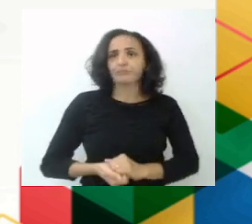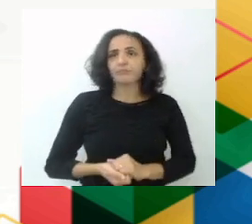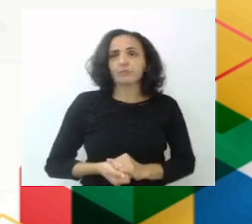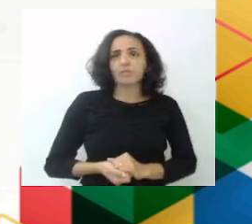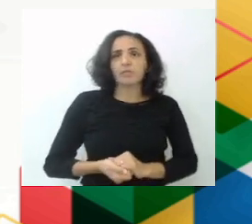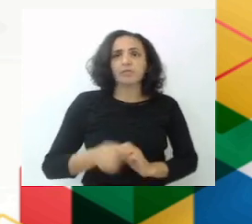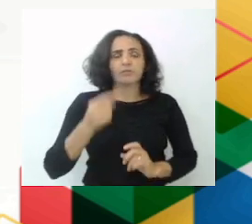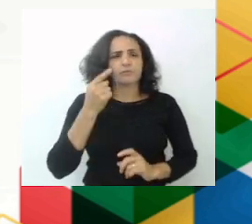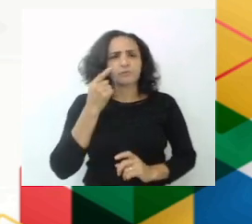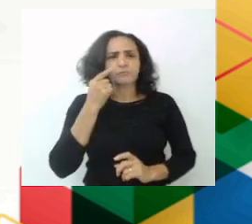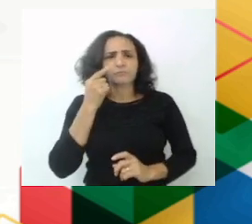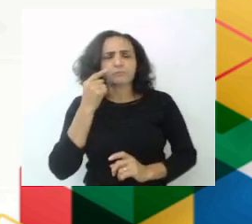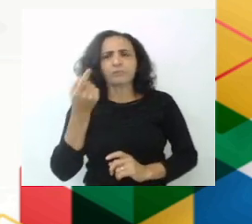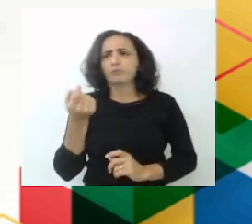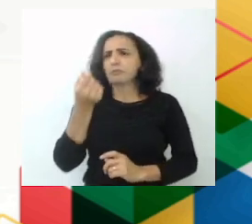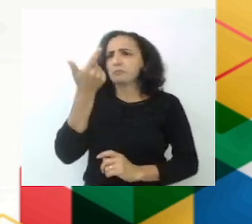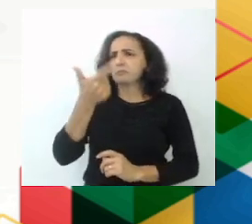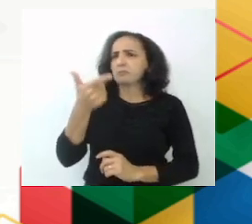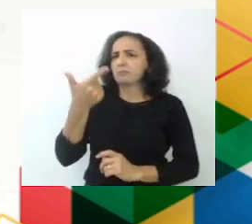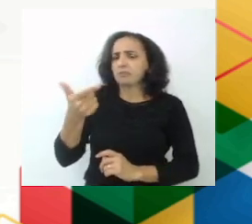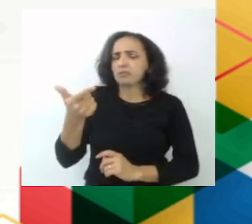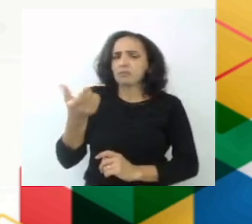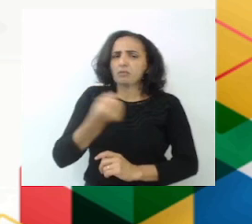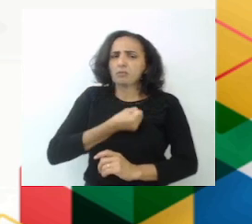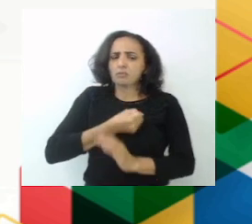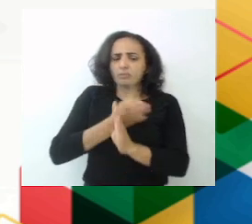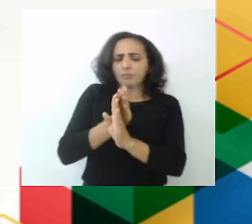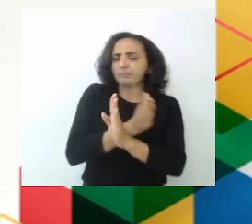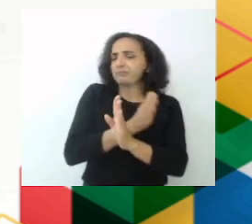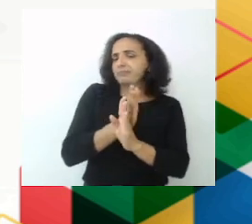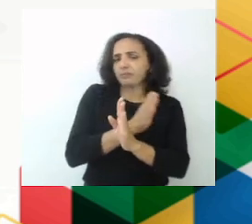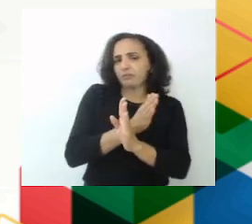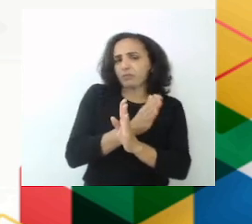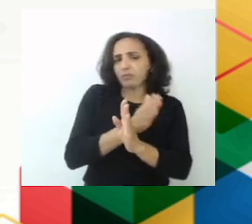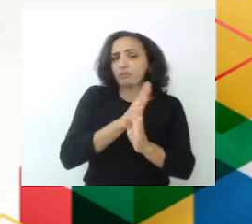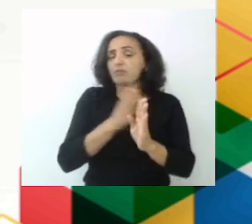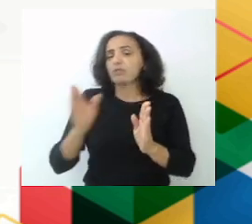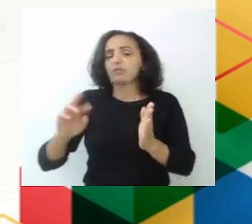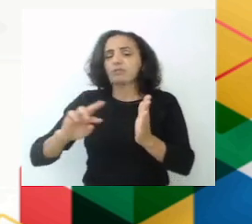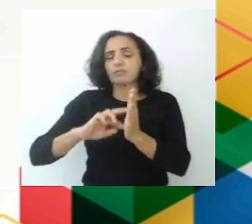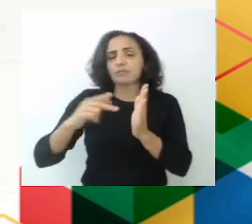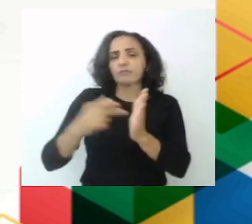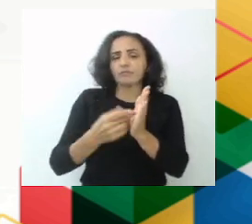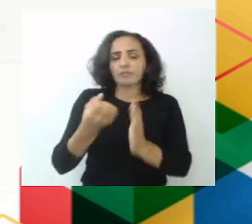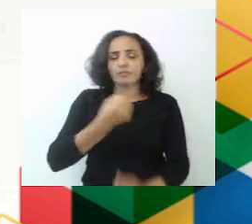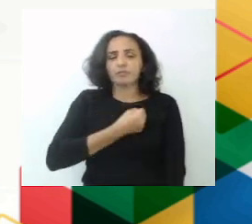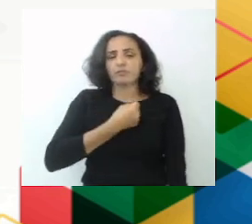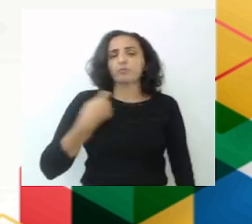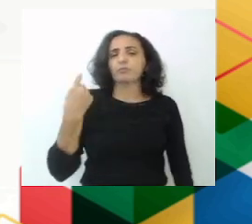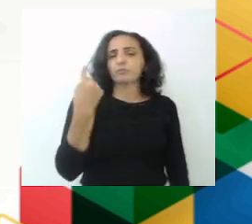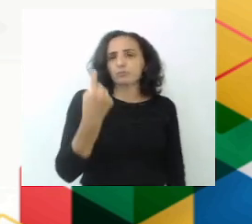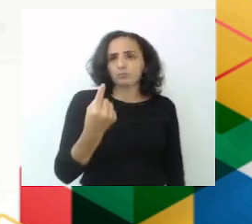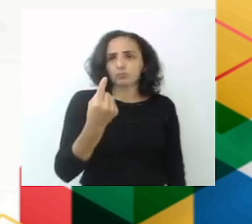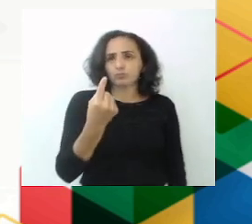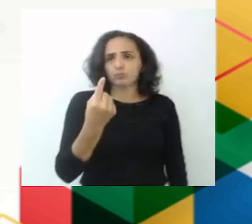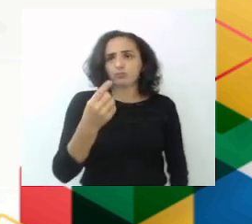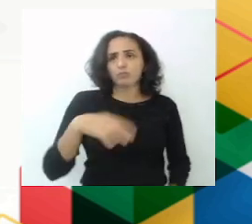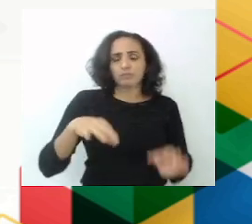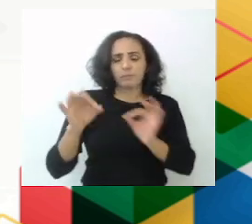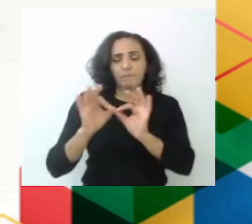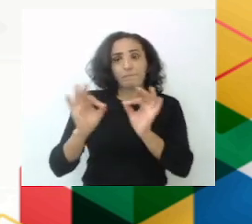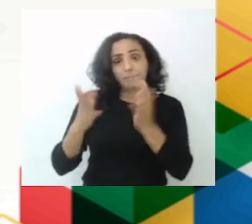quadrado e vê que não tem nenhum número na frente. Significa que ali é 1. Então, aqui, ó, o coeficiente A é